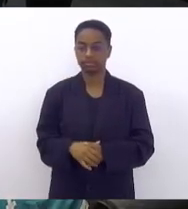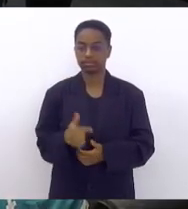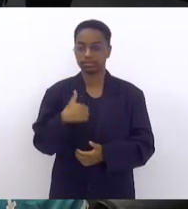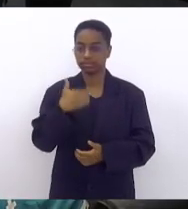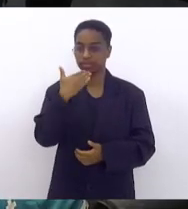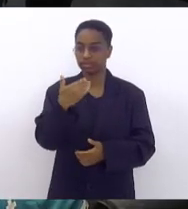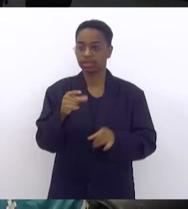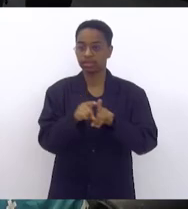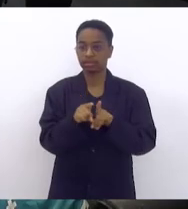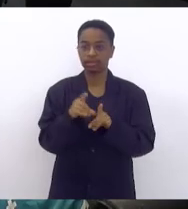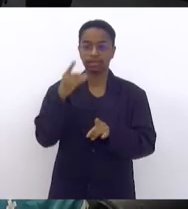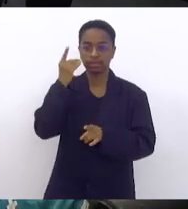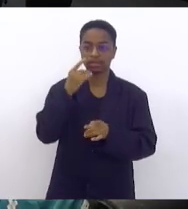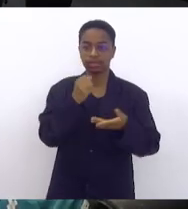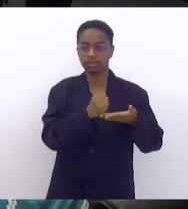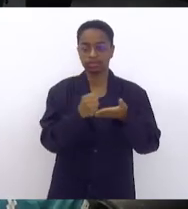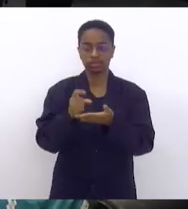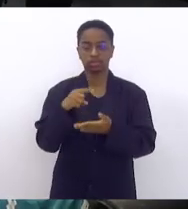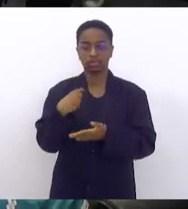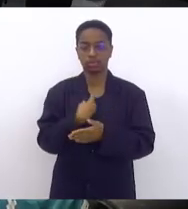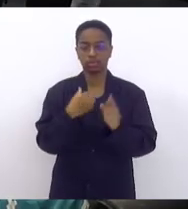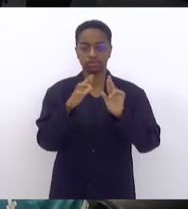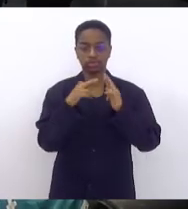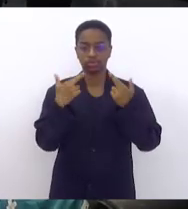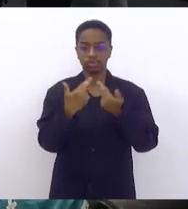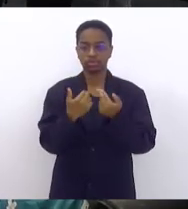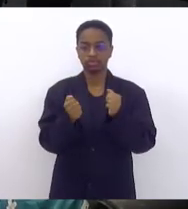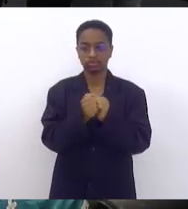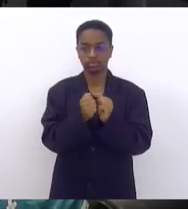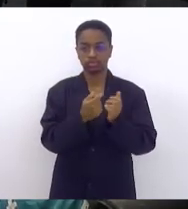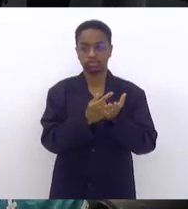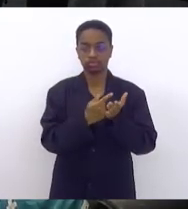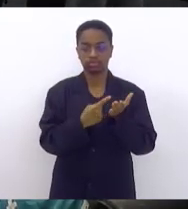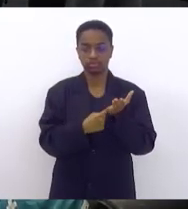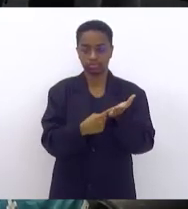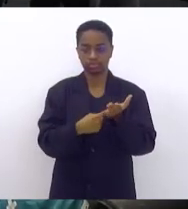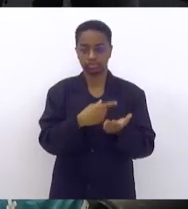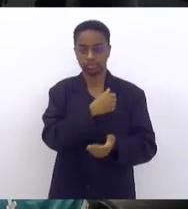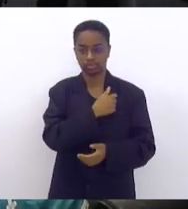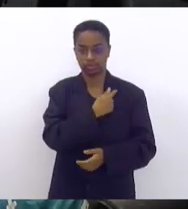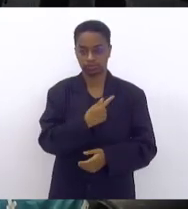levasse a gente, enquanto comissão, nessa audiência, governador, o deputado... Vou